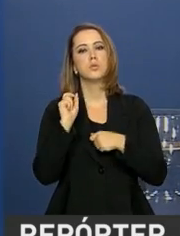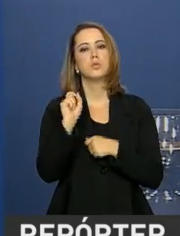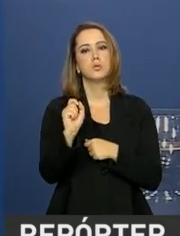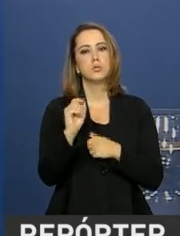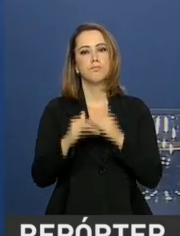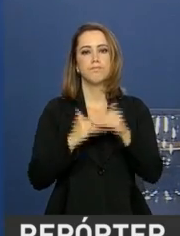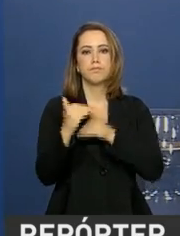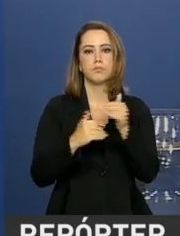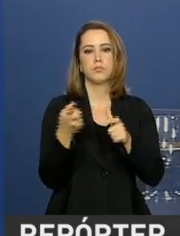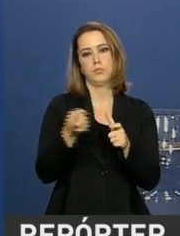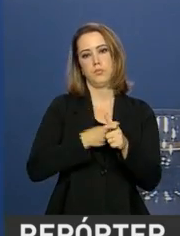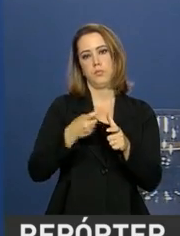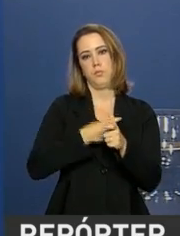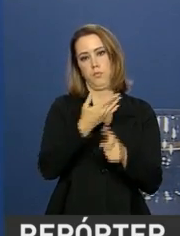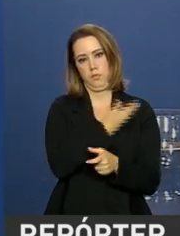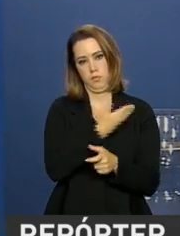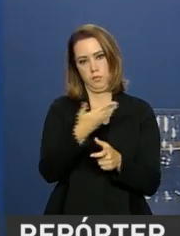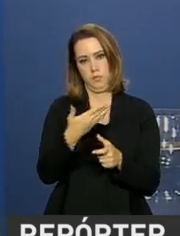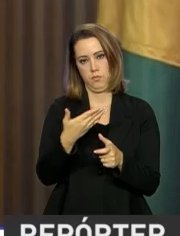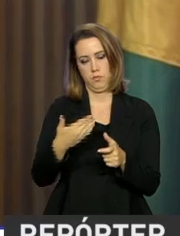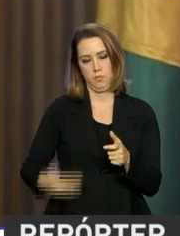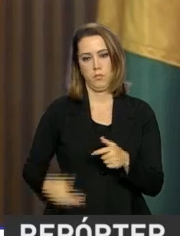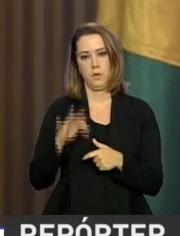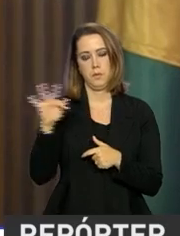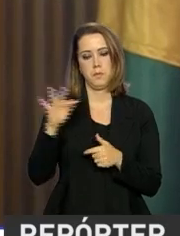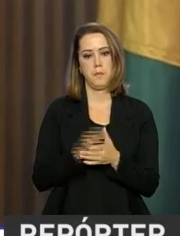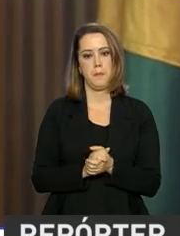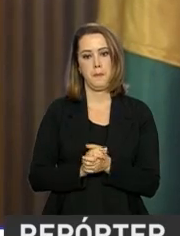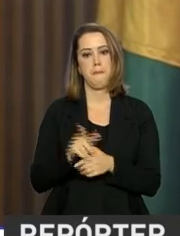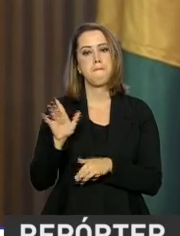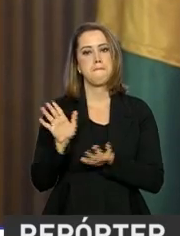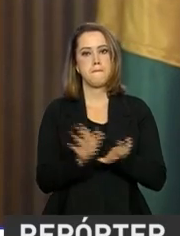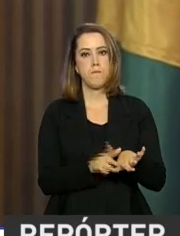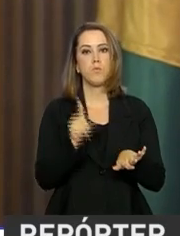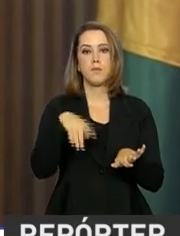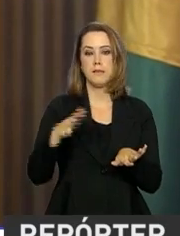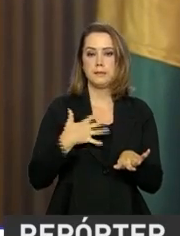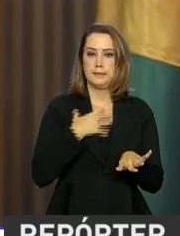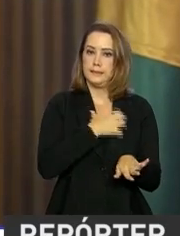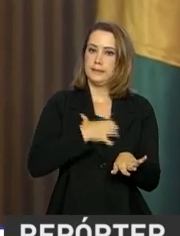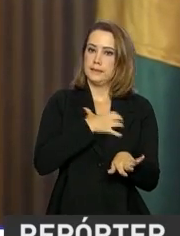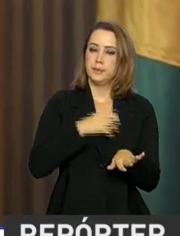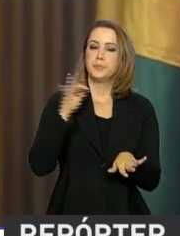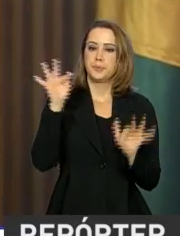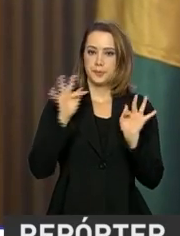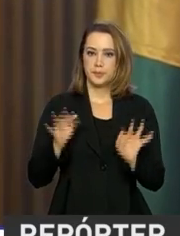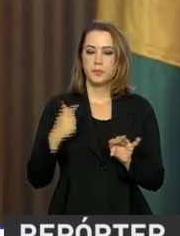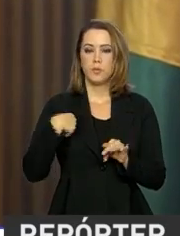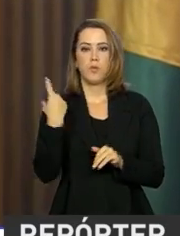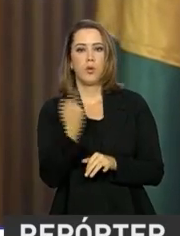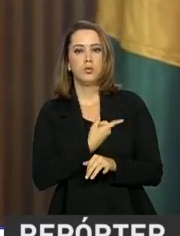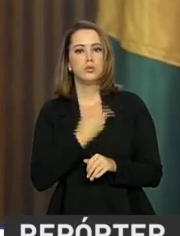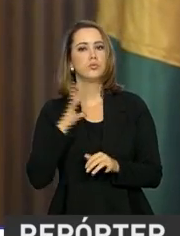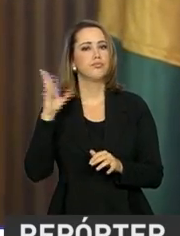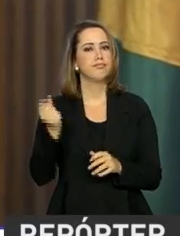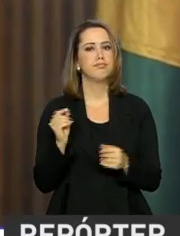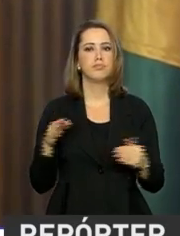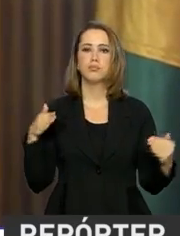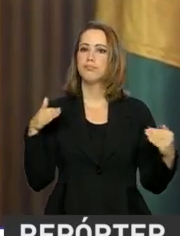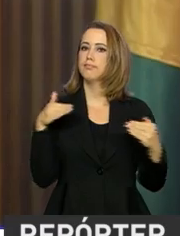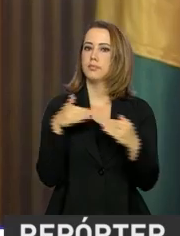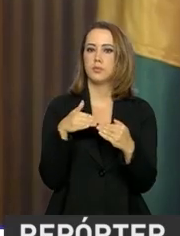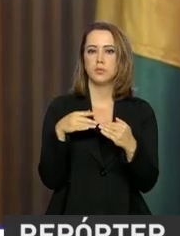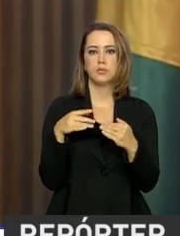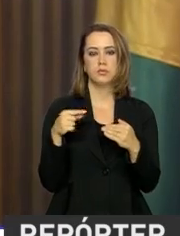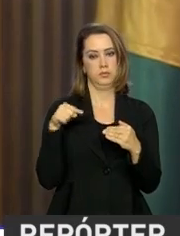dívida pública do governo federal É com grande satisfação Que Nós todos podemos chegar a este acordo num